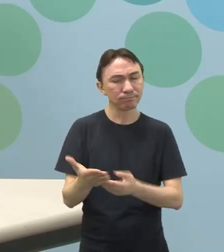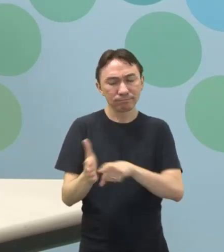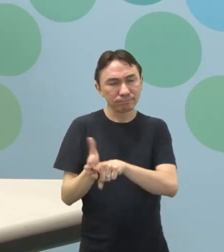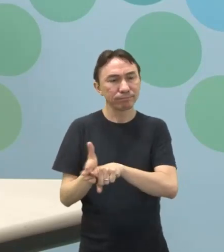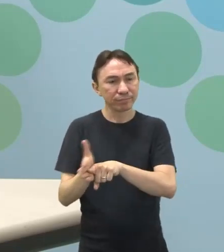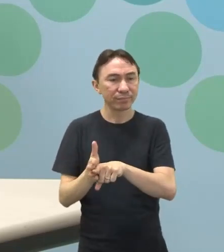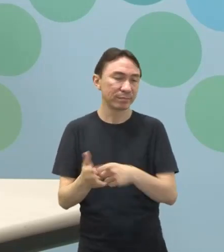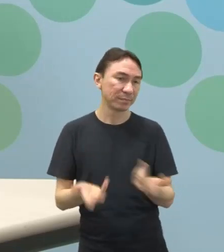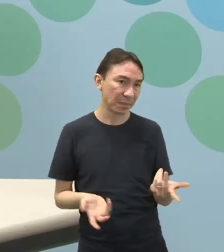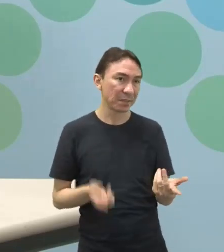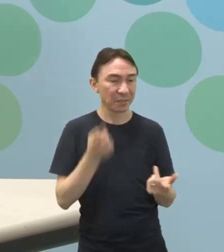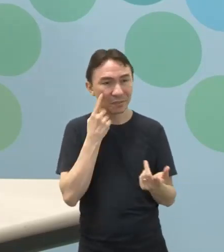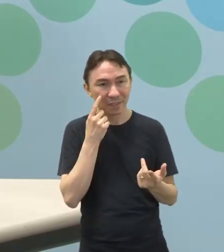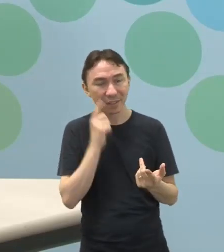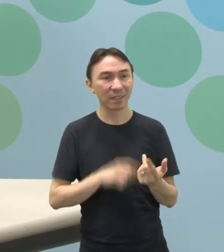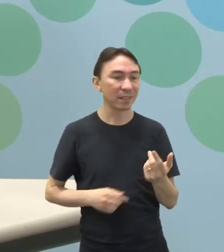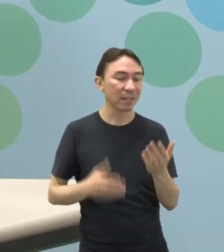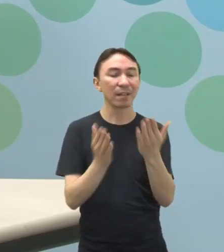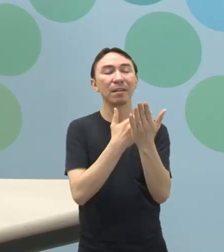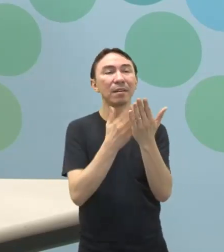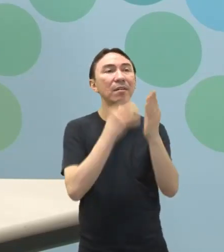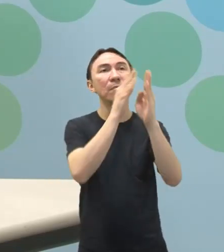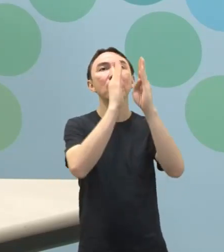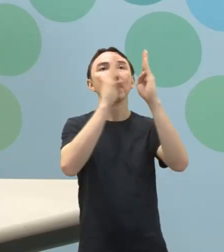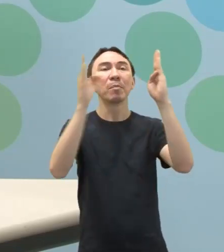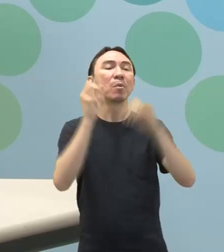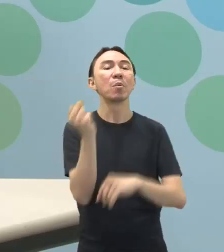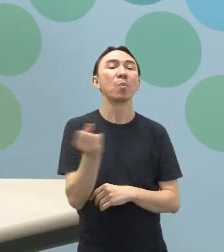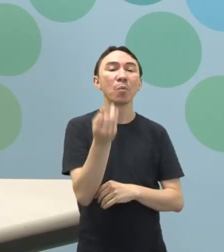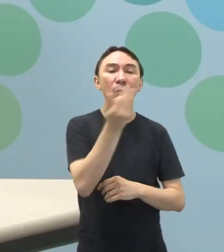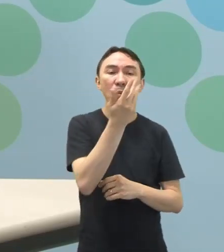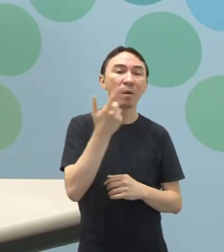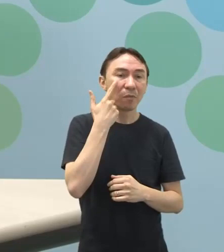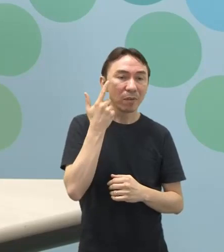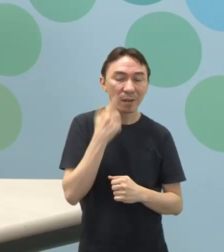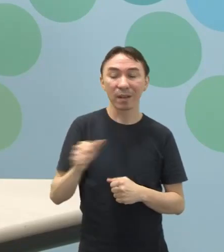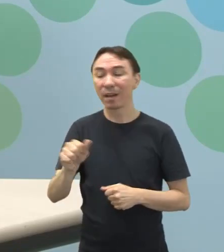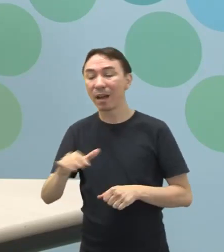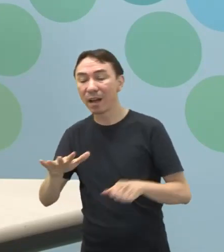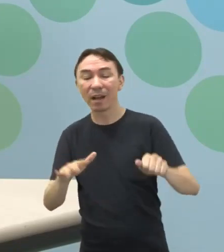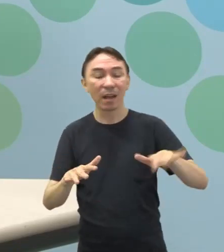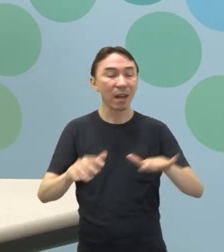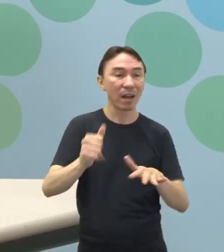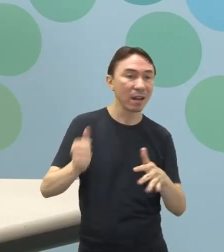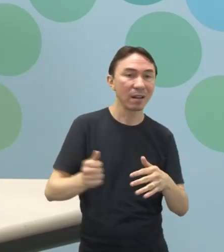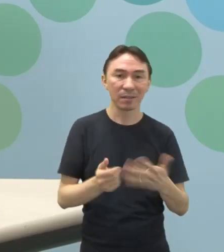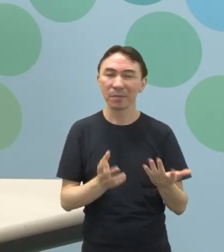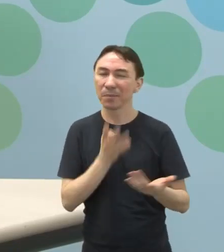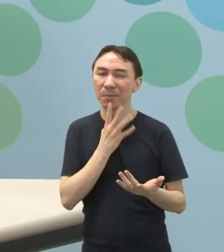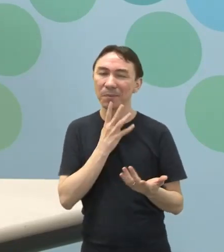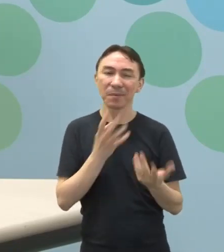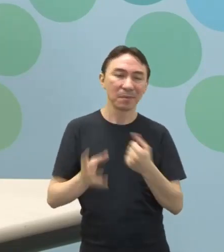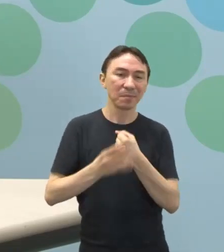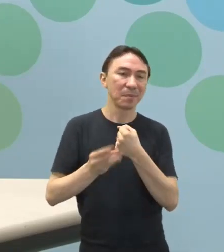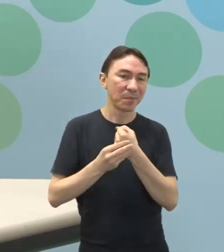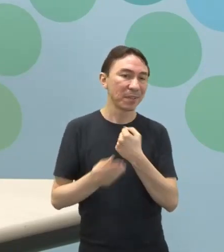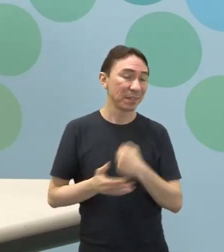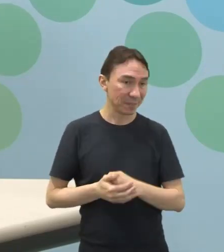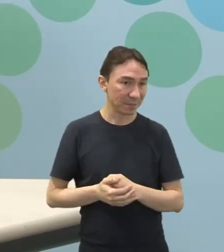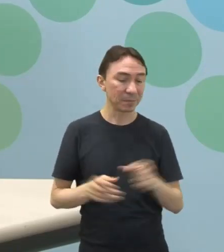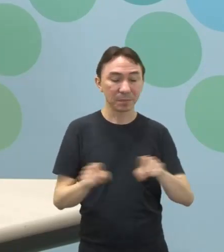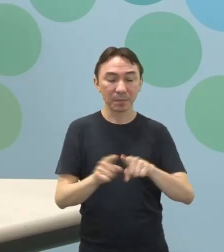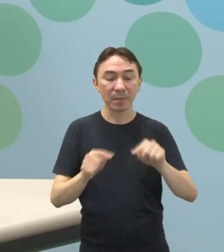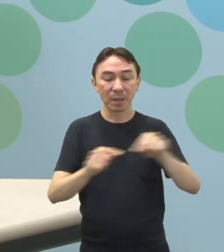de livros né das áreas separar por áreas de conhecimento enfim um espaço riquíssimo e a sala de informática